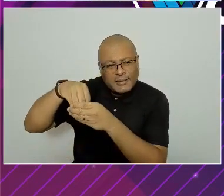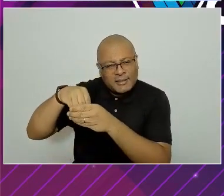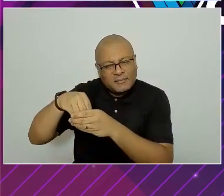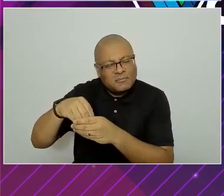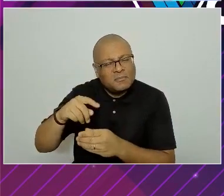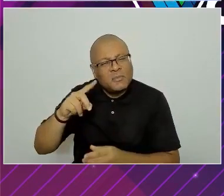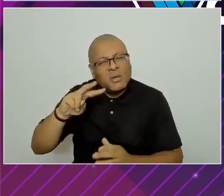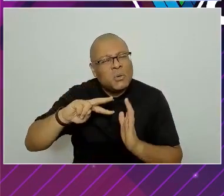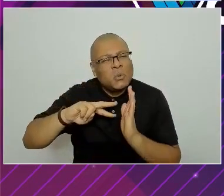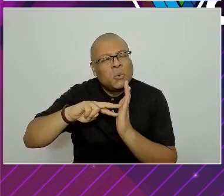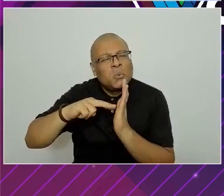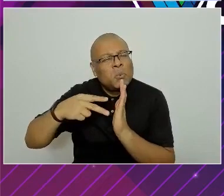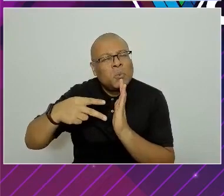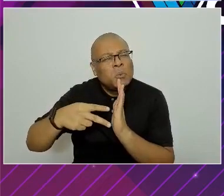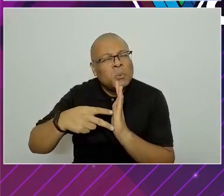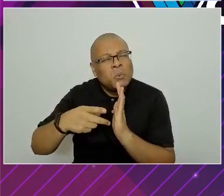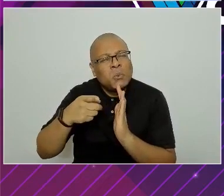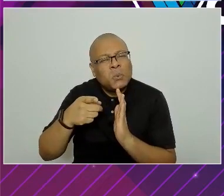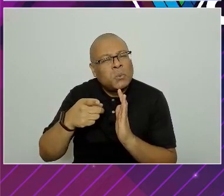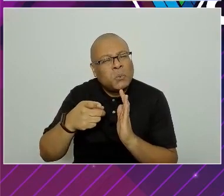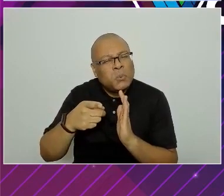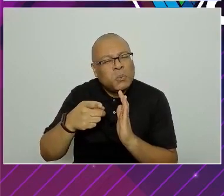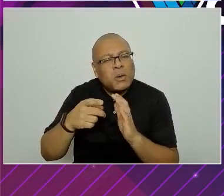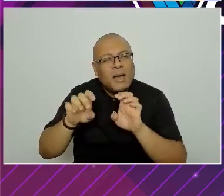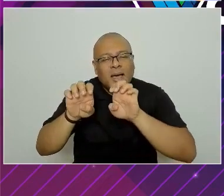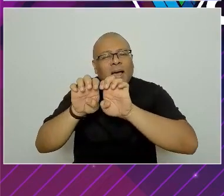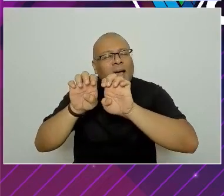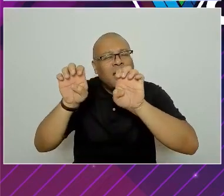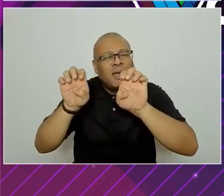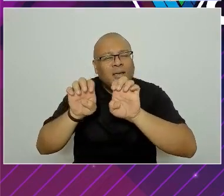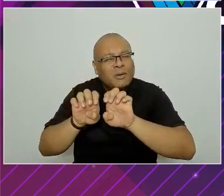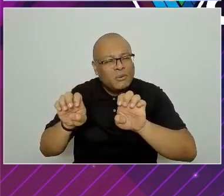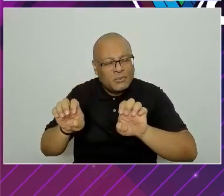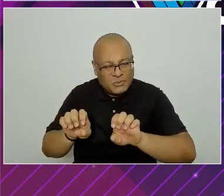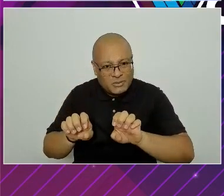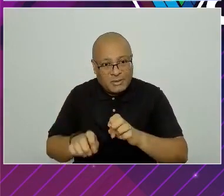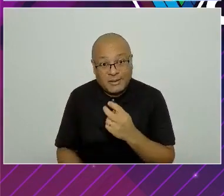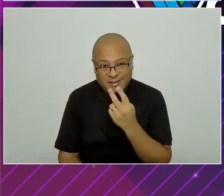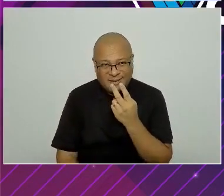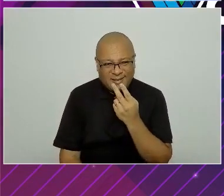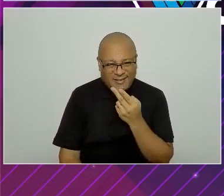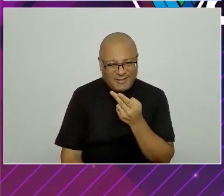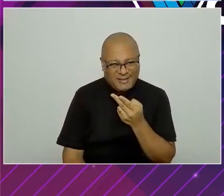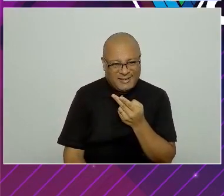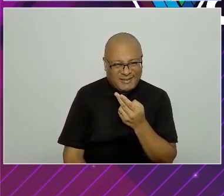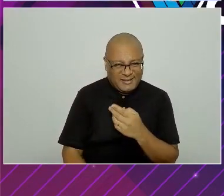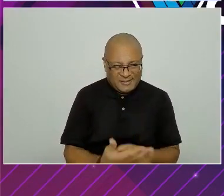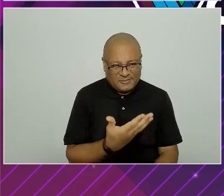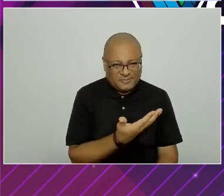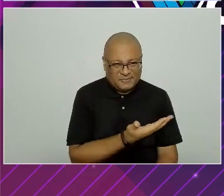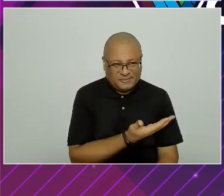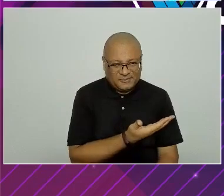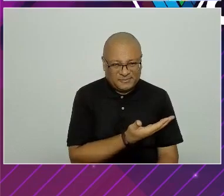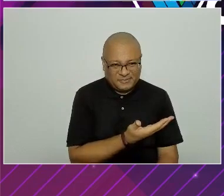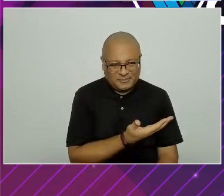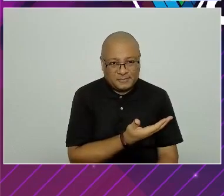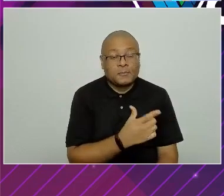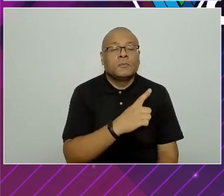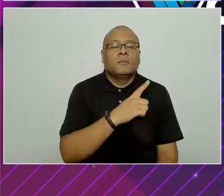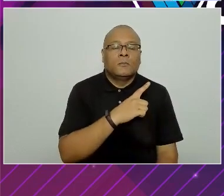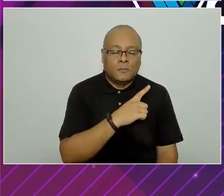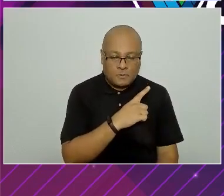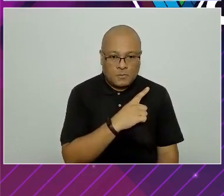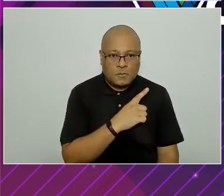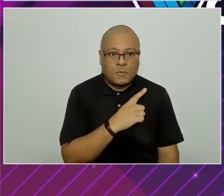neural artificial em relação à sua estrutura, né? Vejam que aqui eu tenho algumas divisões